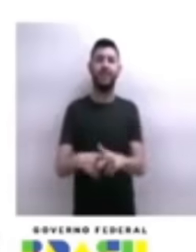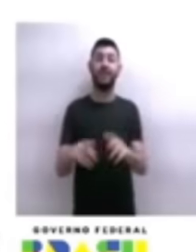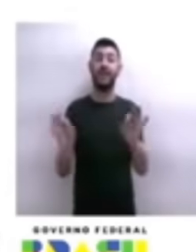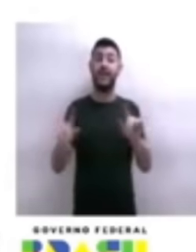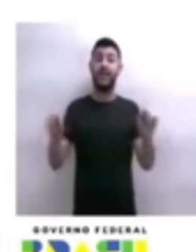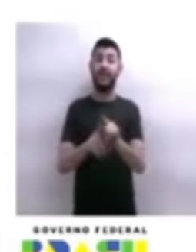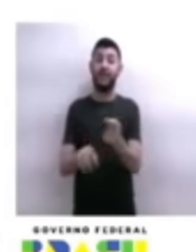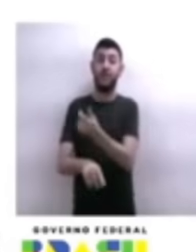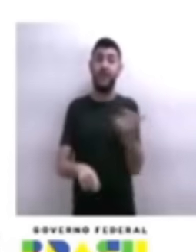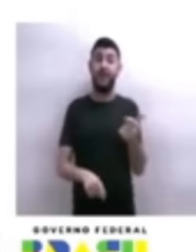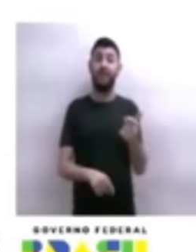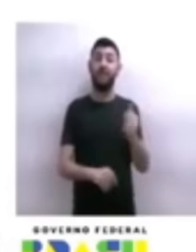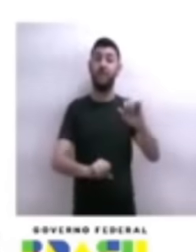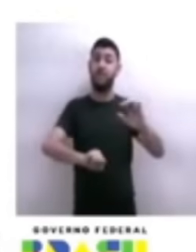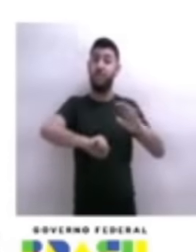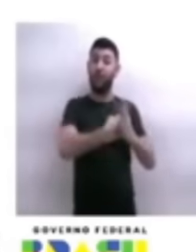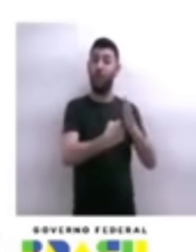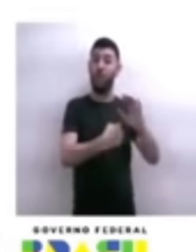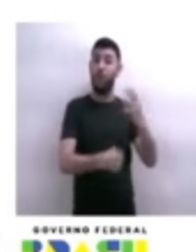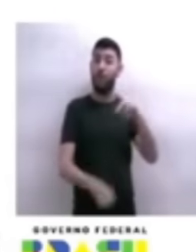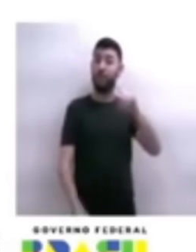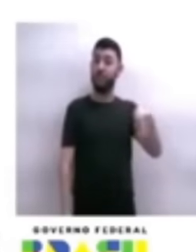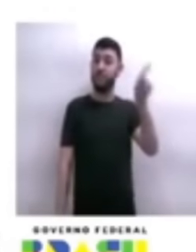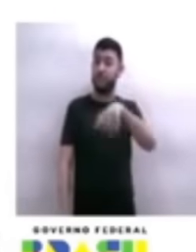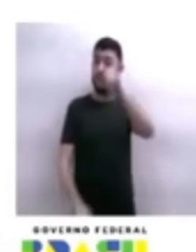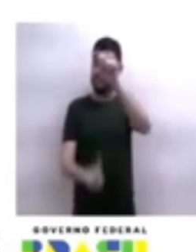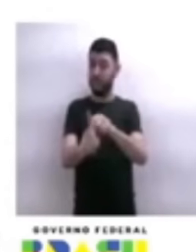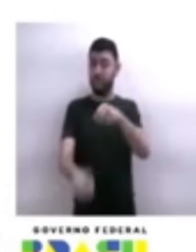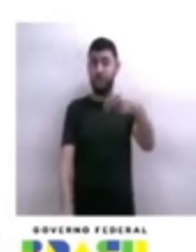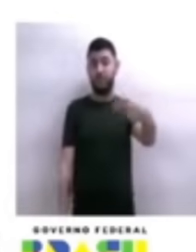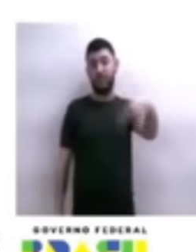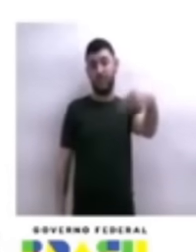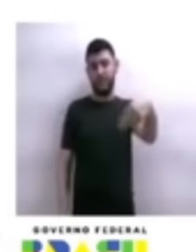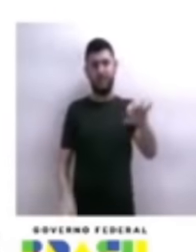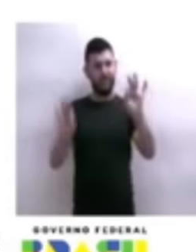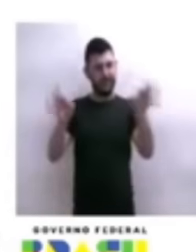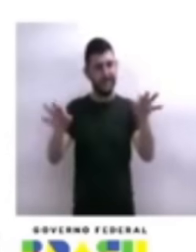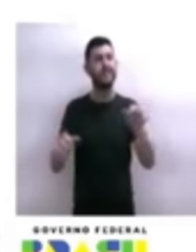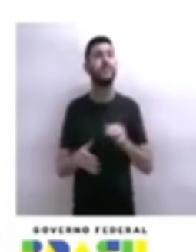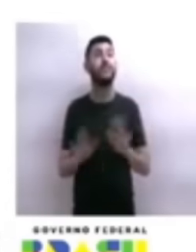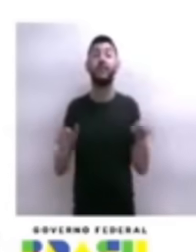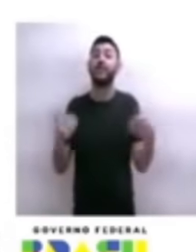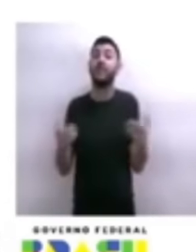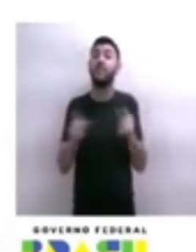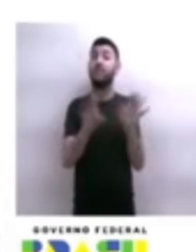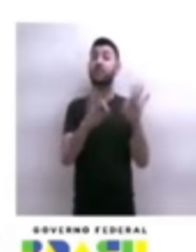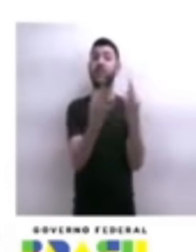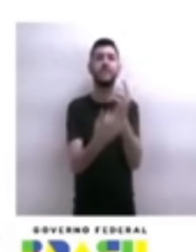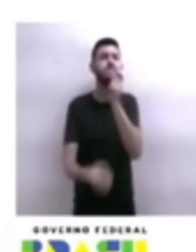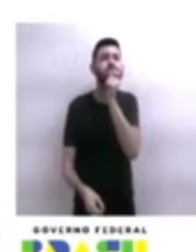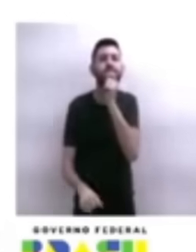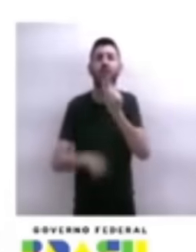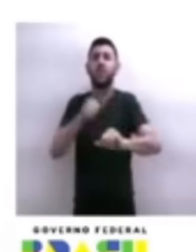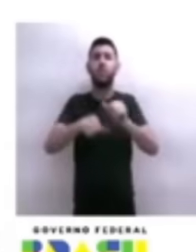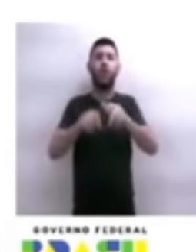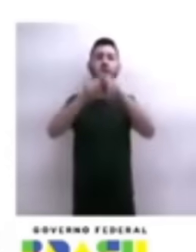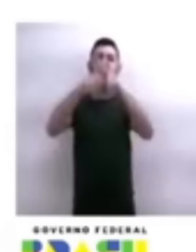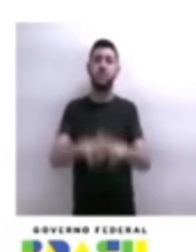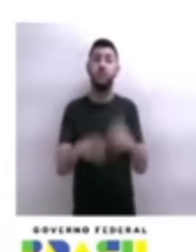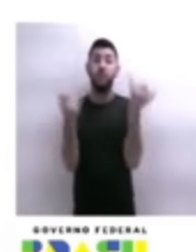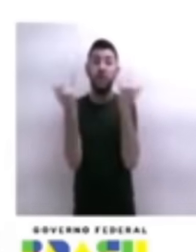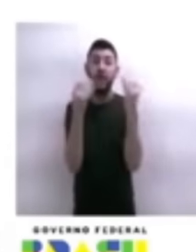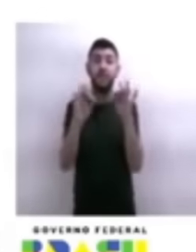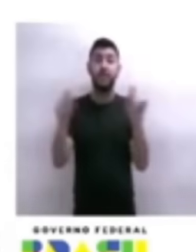bloqueado ou cancelado agora no mês de novembro, certo? Já as famílias que não atualizaram e apenas estavam